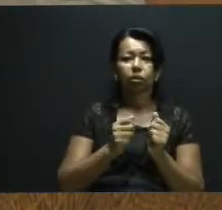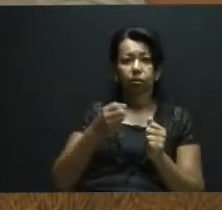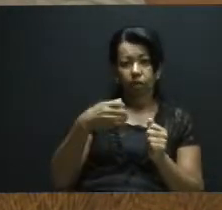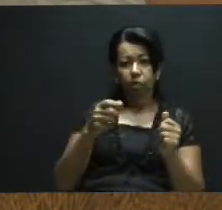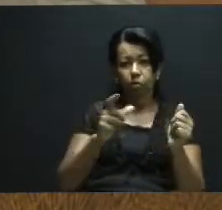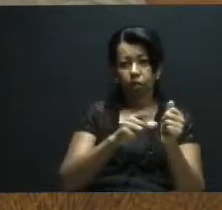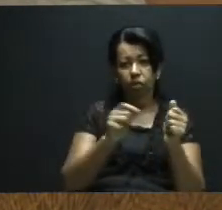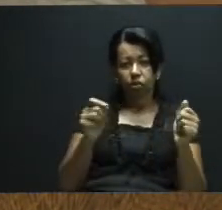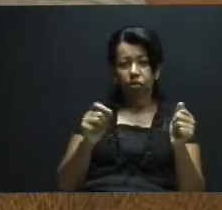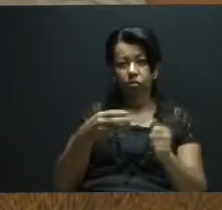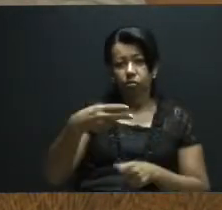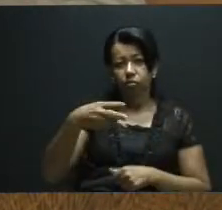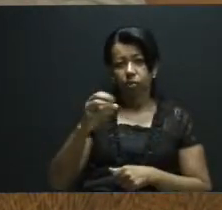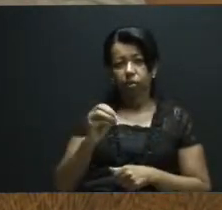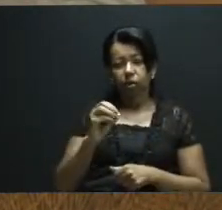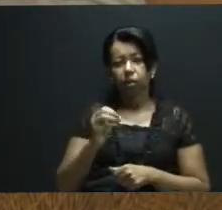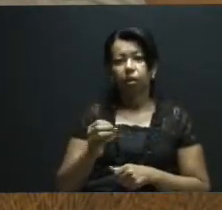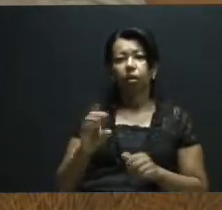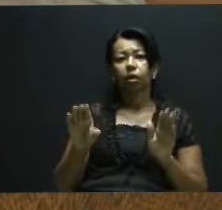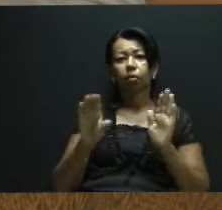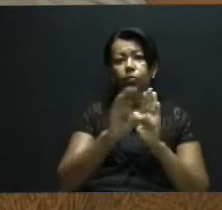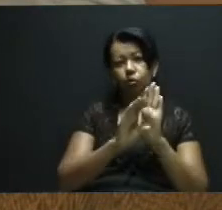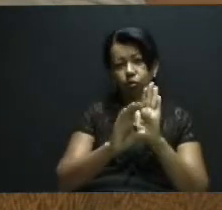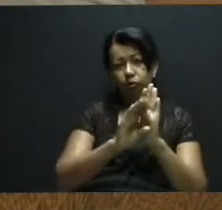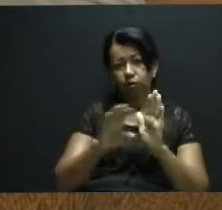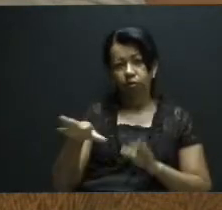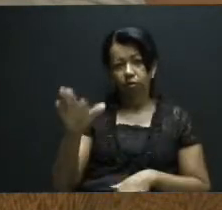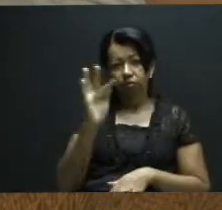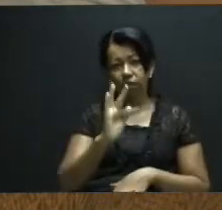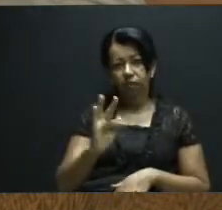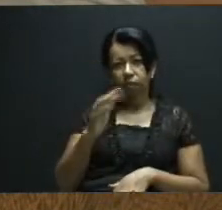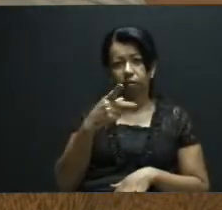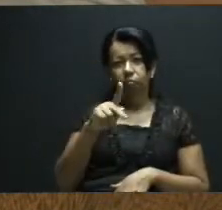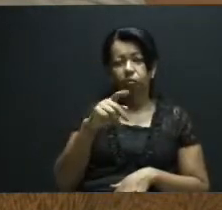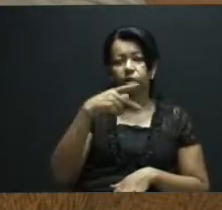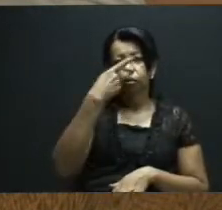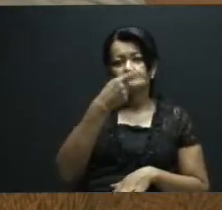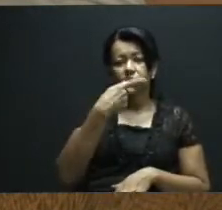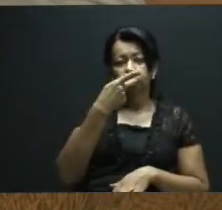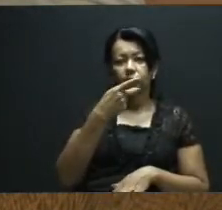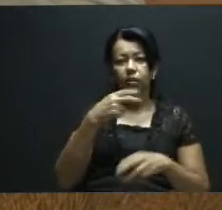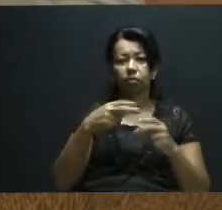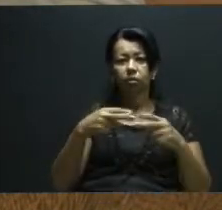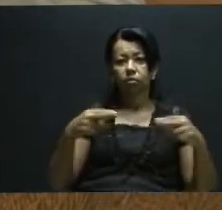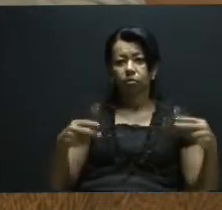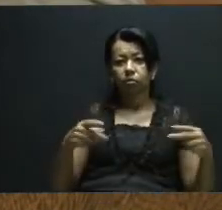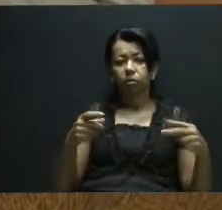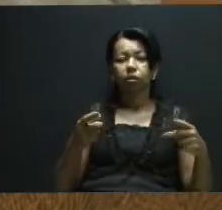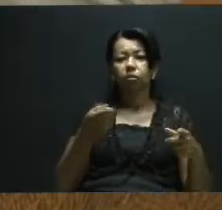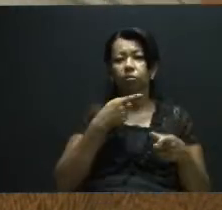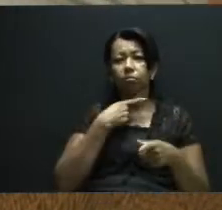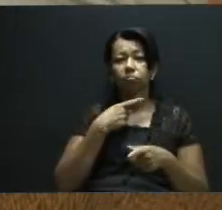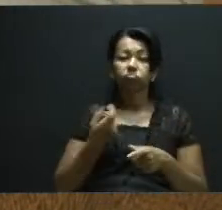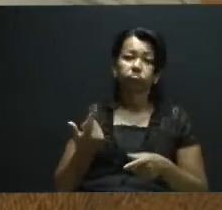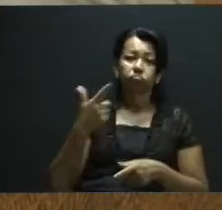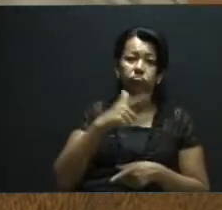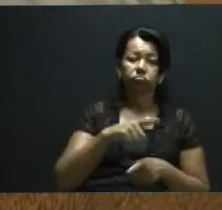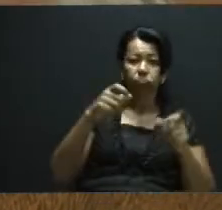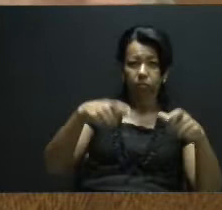inciso 1º da constituição federal por ser tratar de assuntos de interesse local